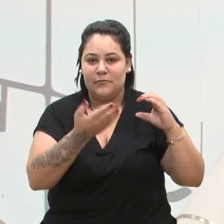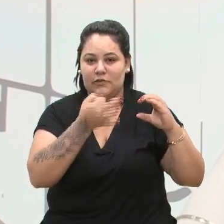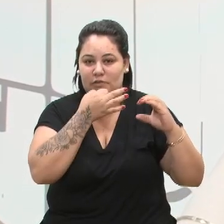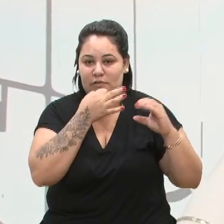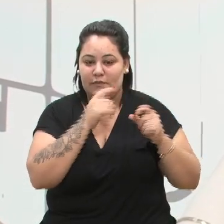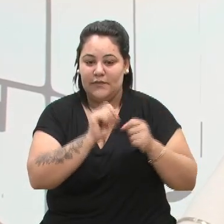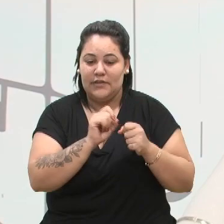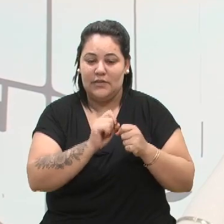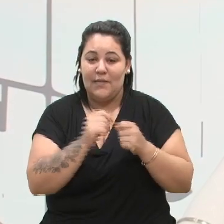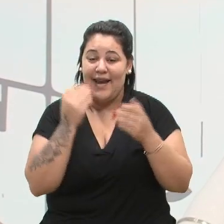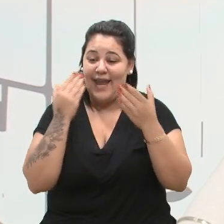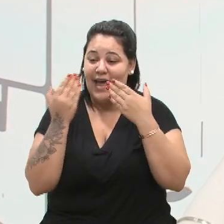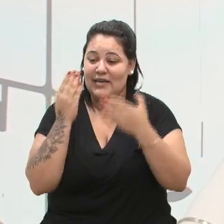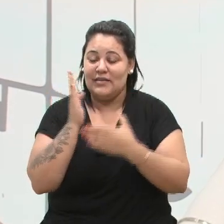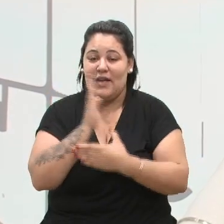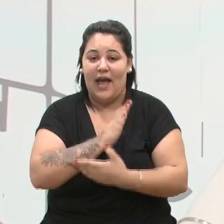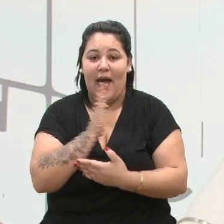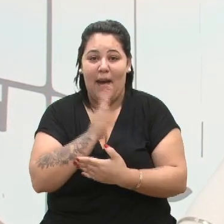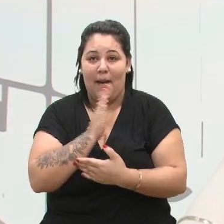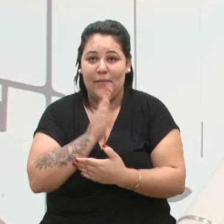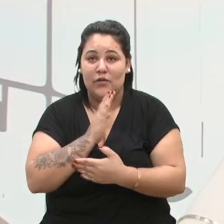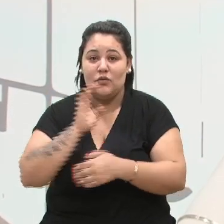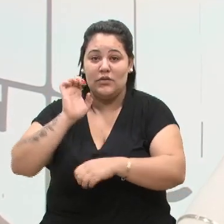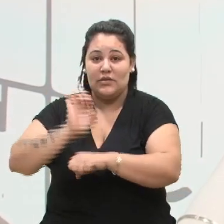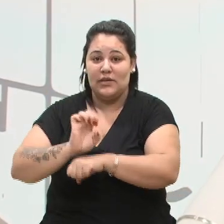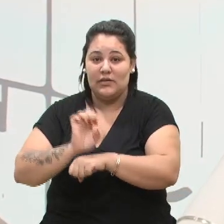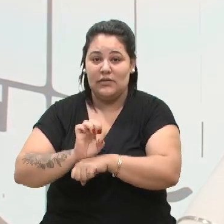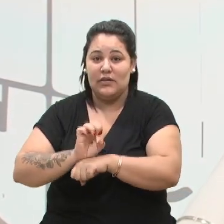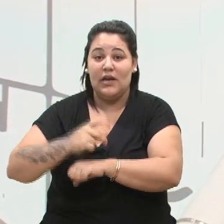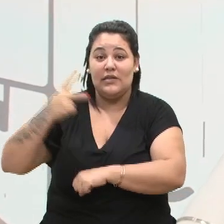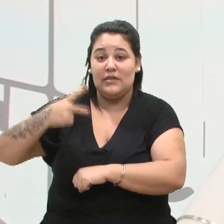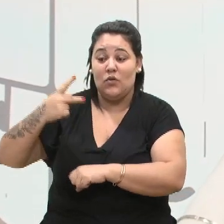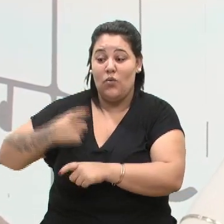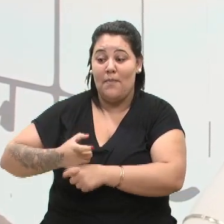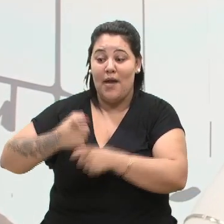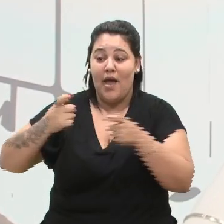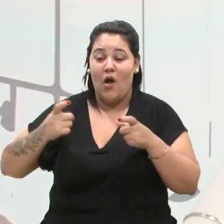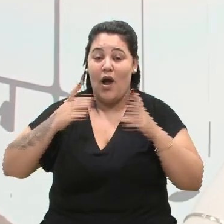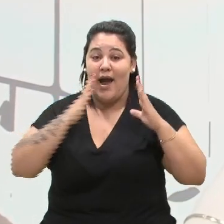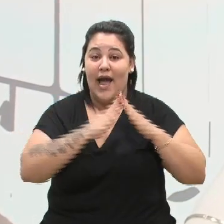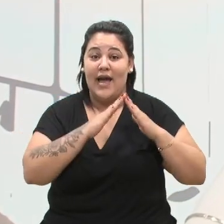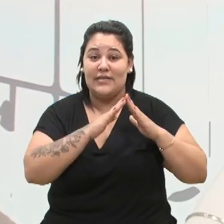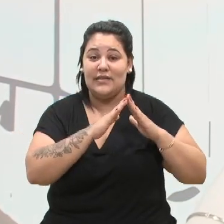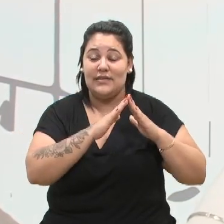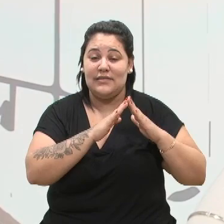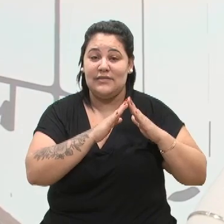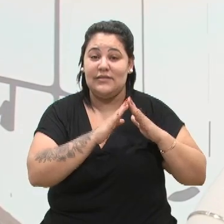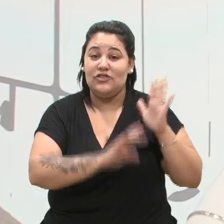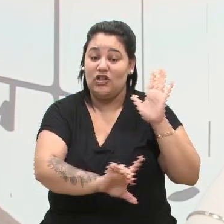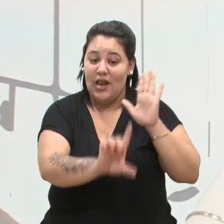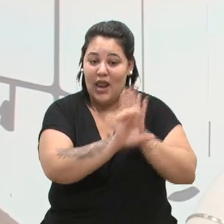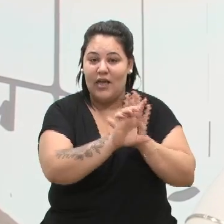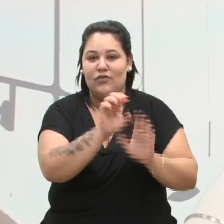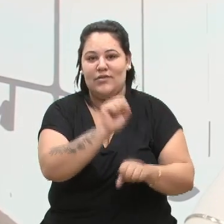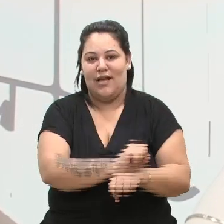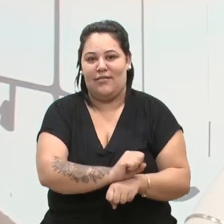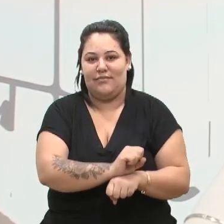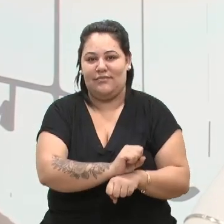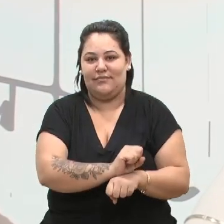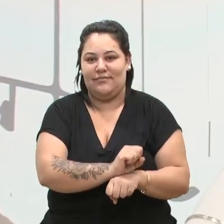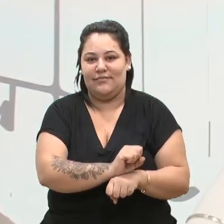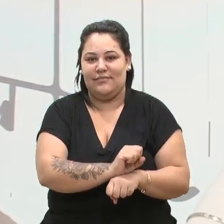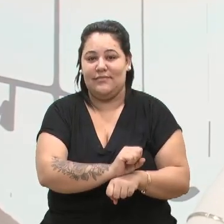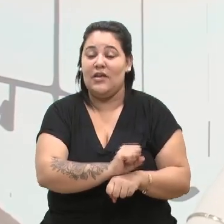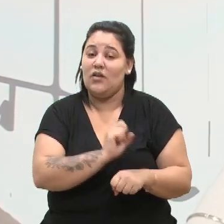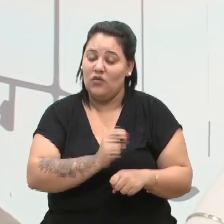um um levantamento aí no no estado é a segunda maior casa Legislativa do do estado e mesmo assim ela